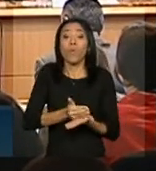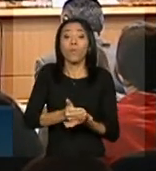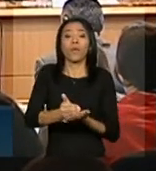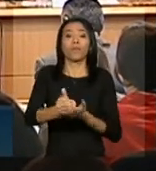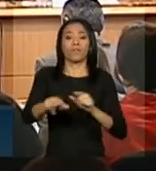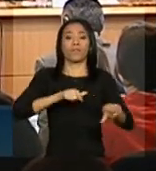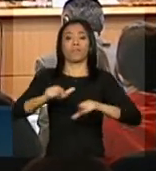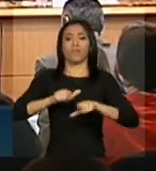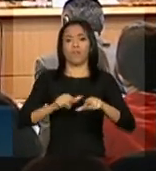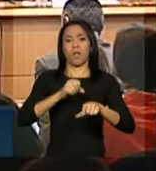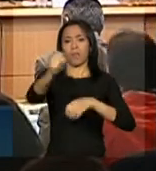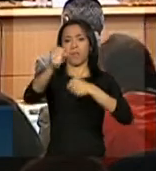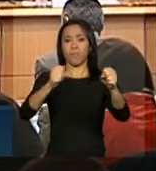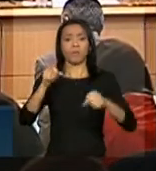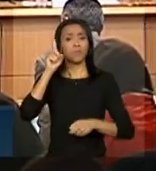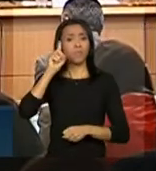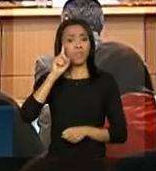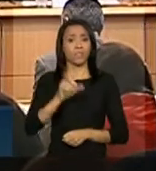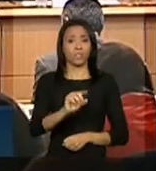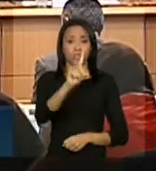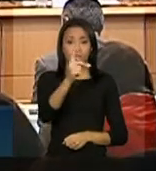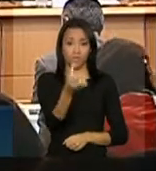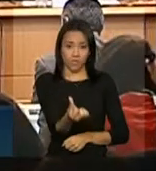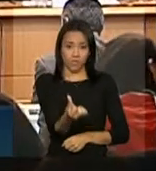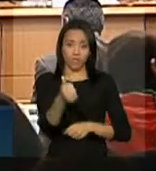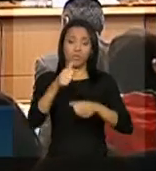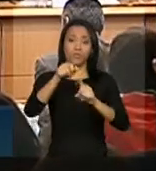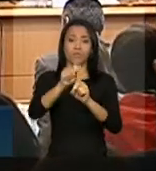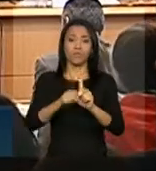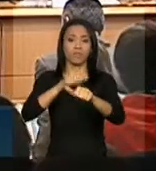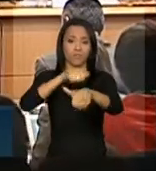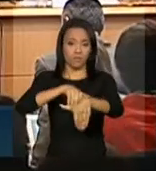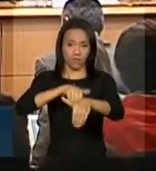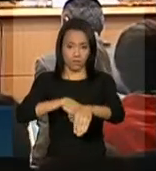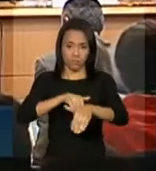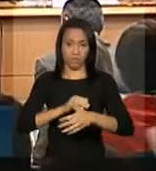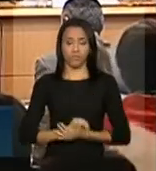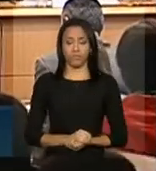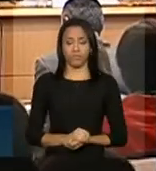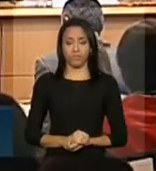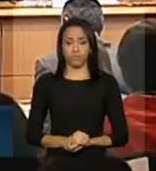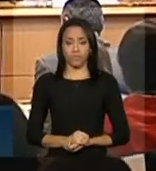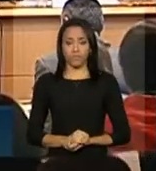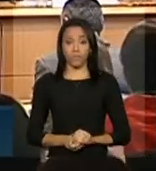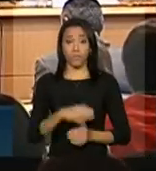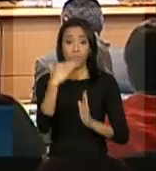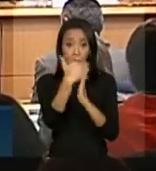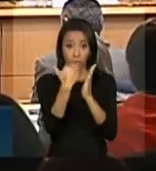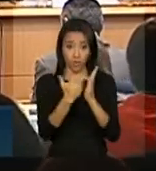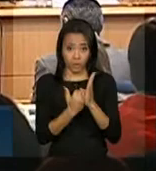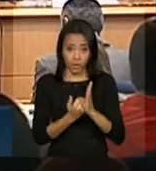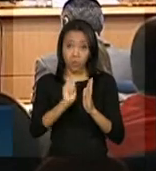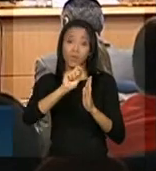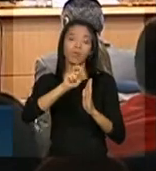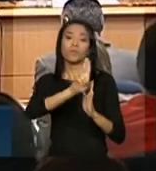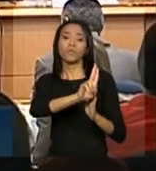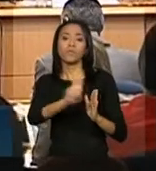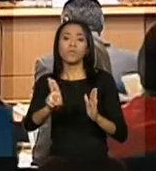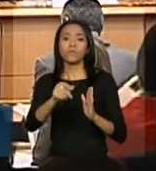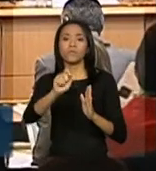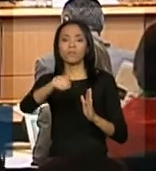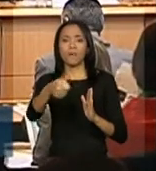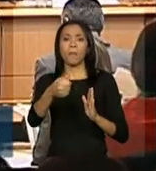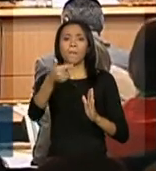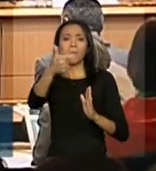municípios no dia 16 de setembro o programa Mais Médicos foi lançado